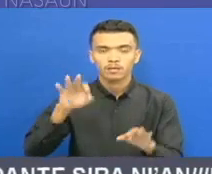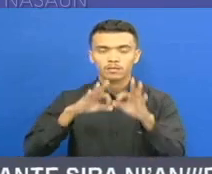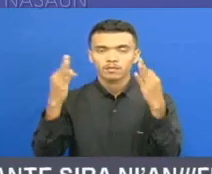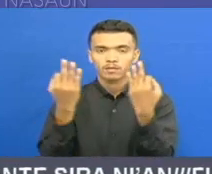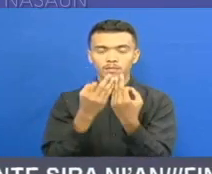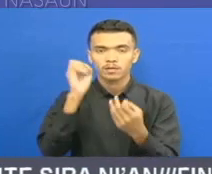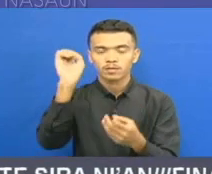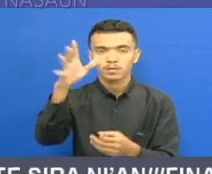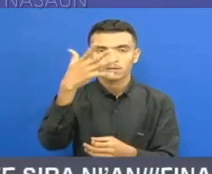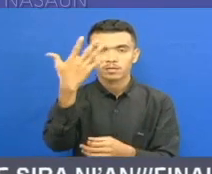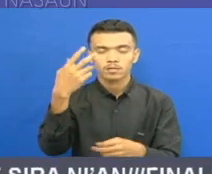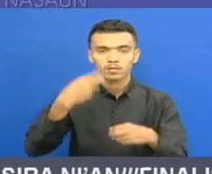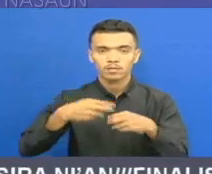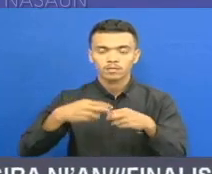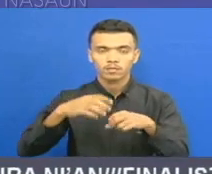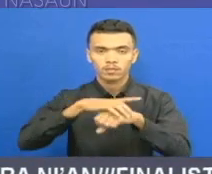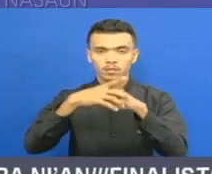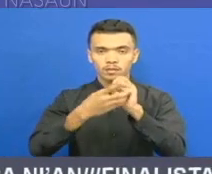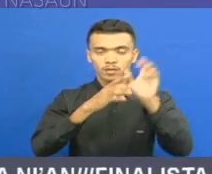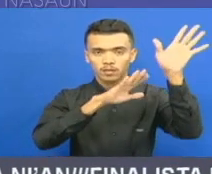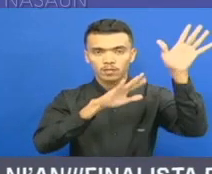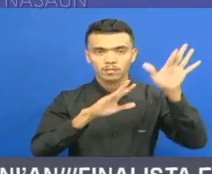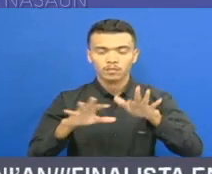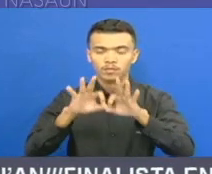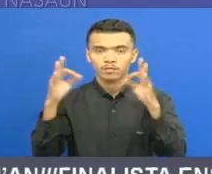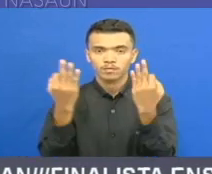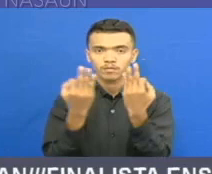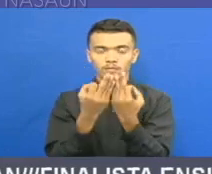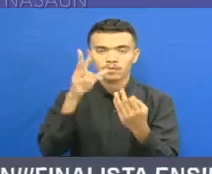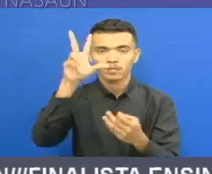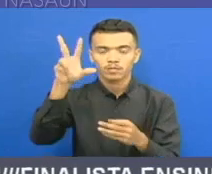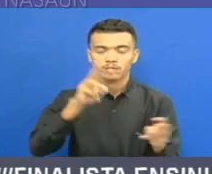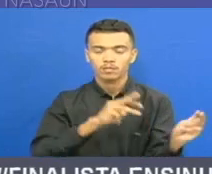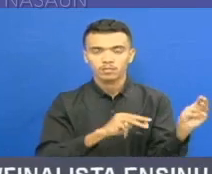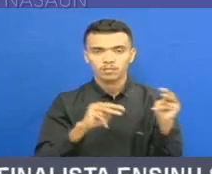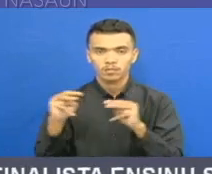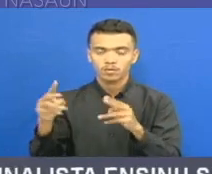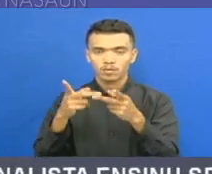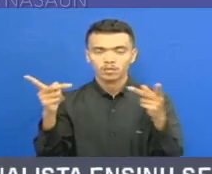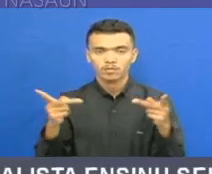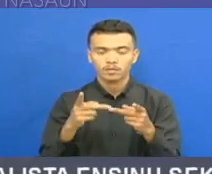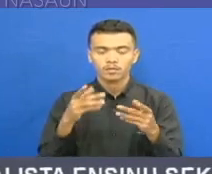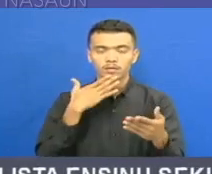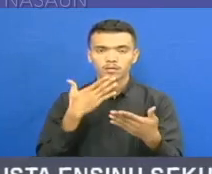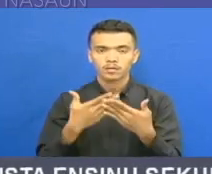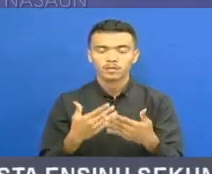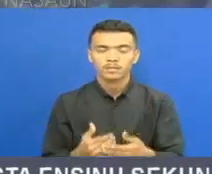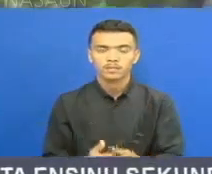Umakain sanulo raslima amiasa baraimono, enquanto familia umakain tolu evacua ona bafatin siguro.